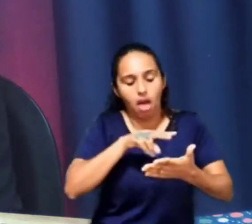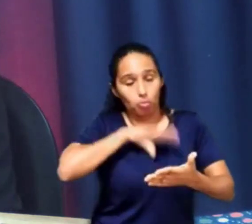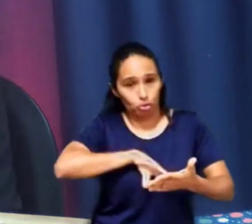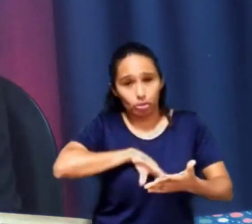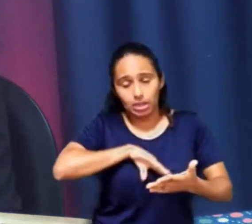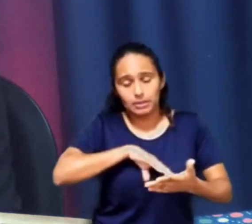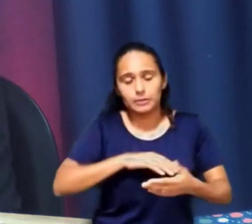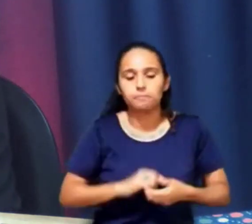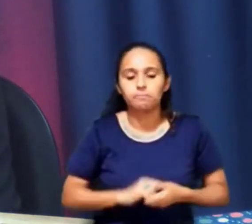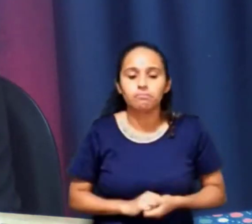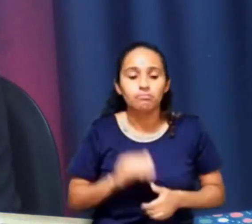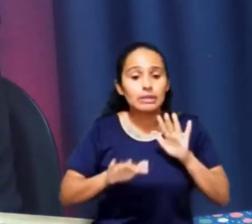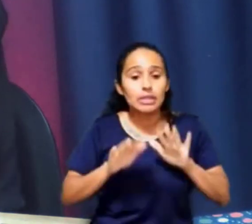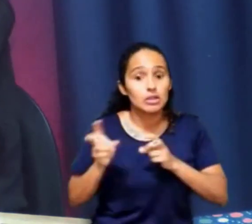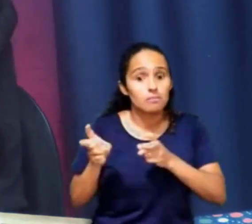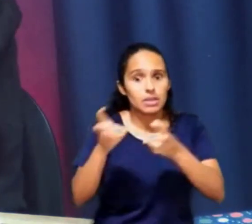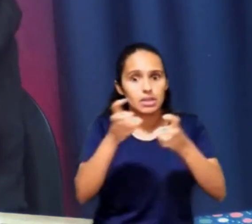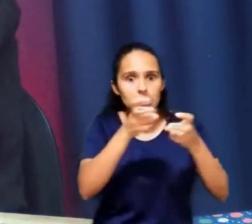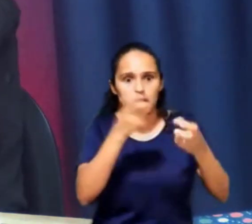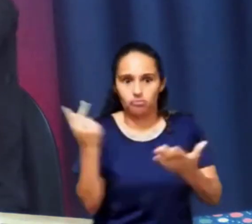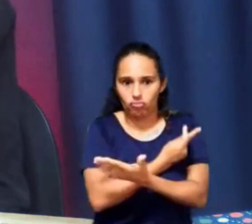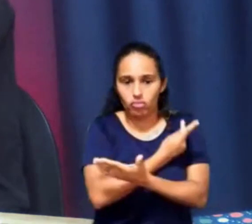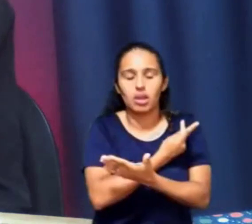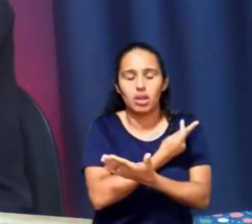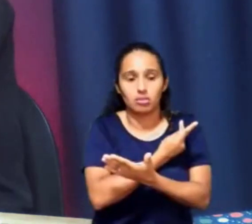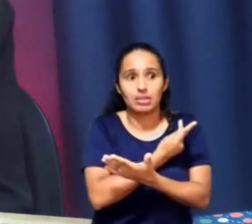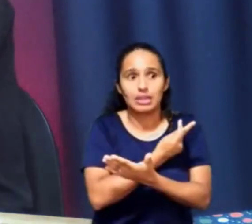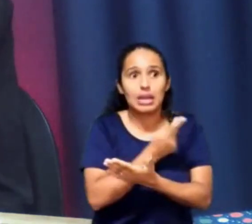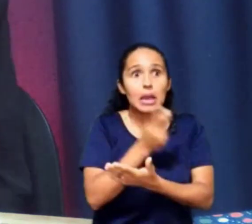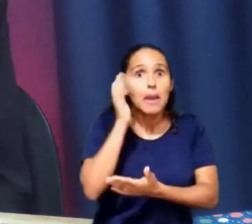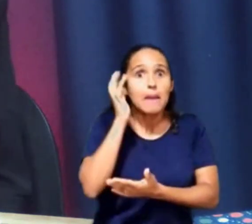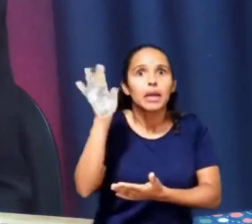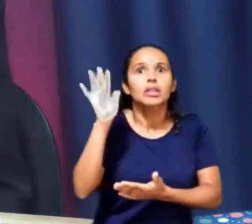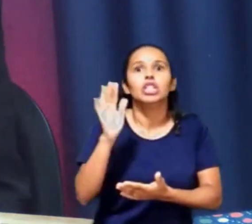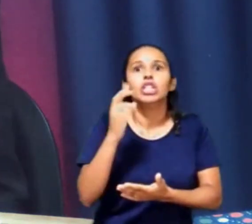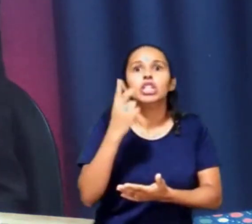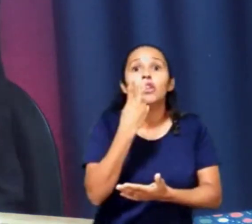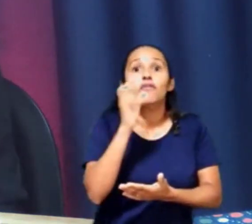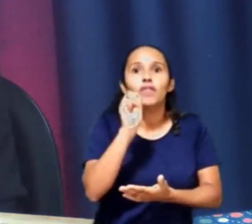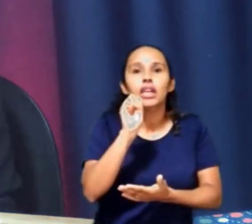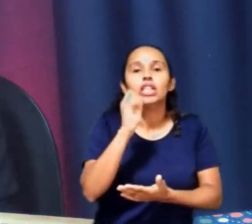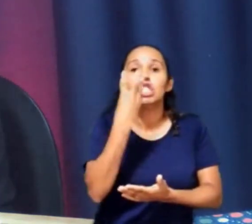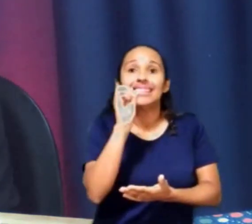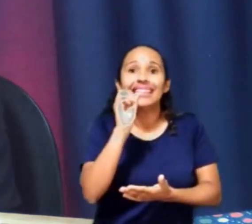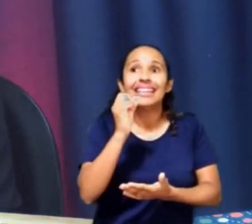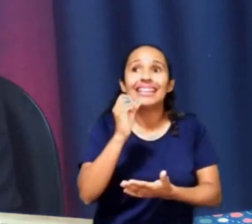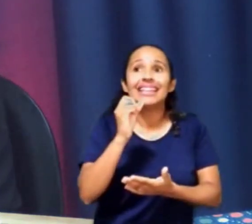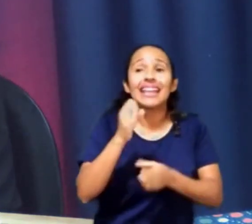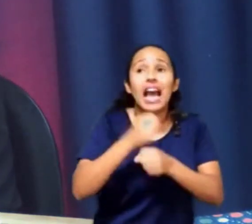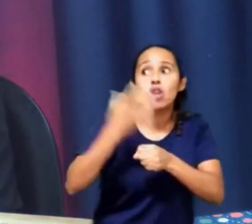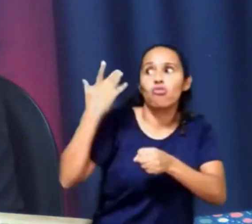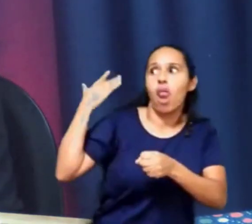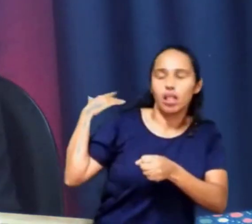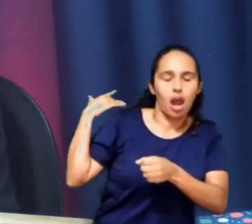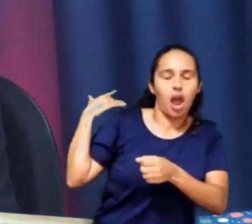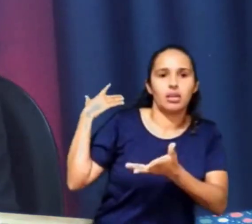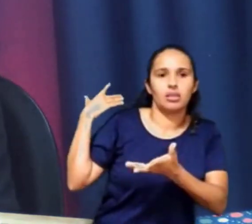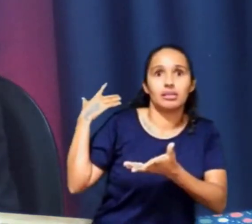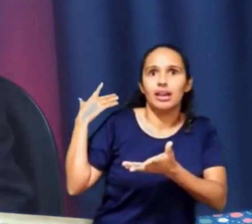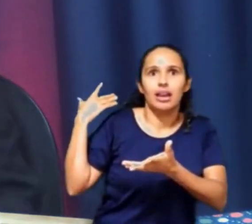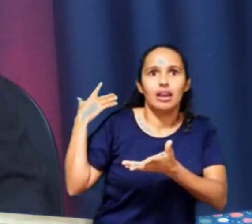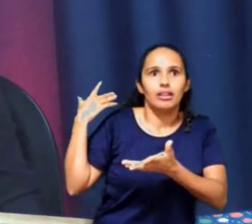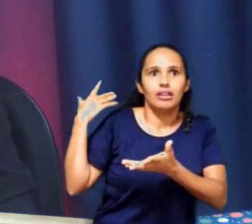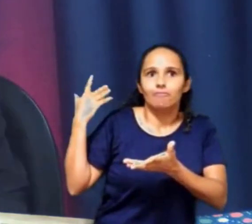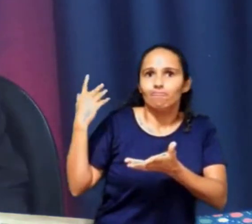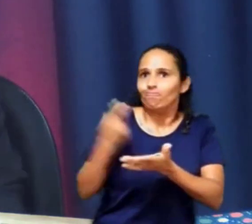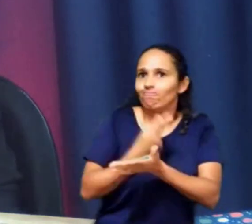falhas, imagine 20, 30 anos atrás, Sim. que era nada, né? Então, esse decorrer do curso